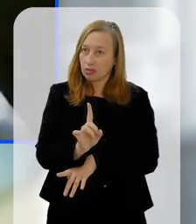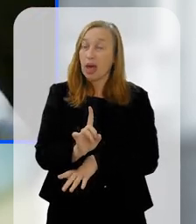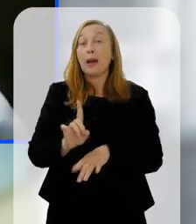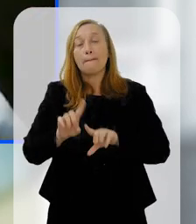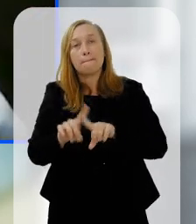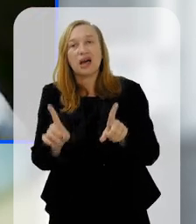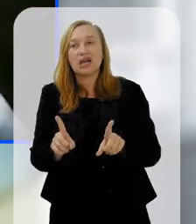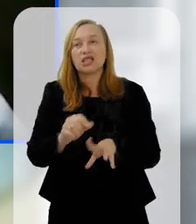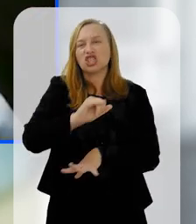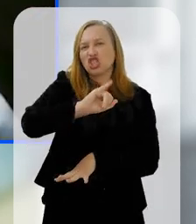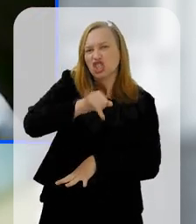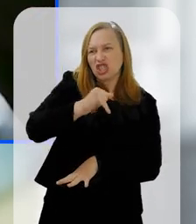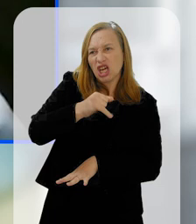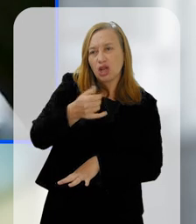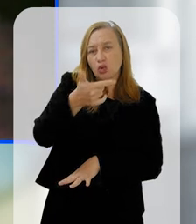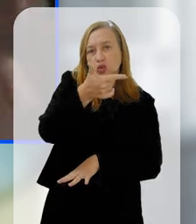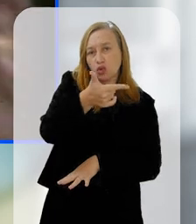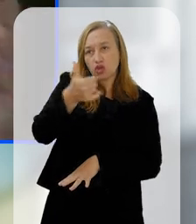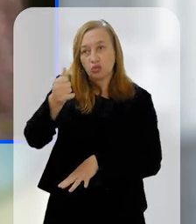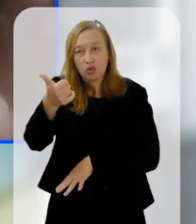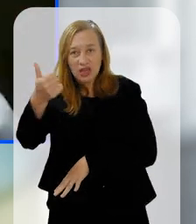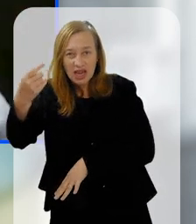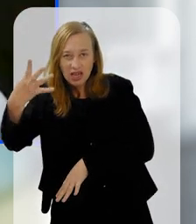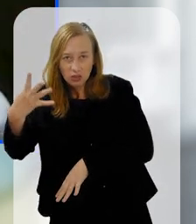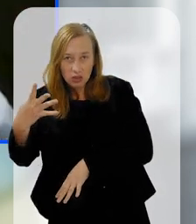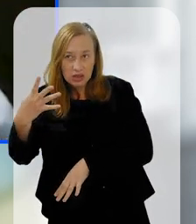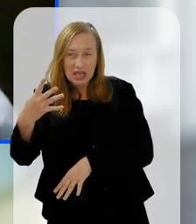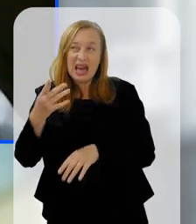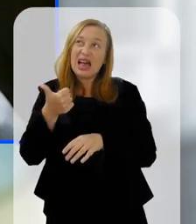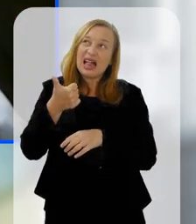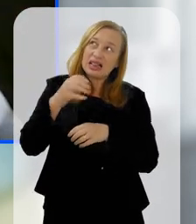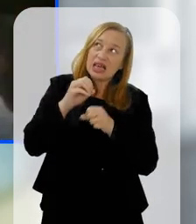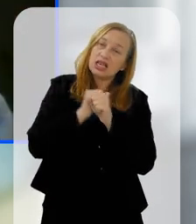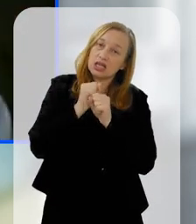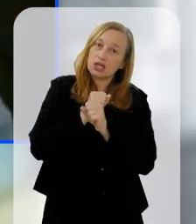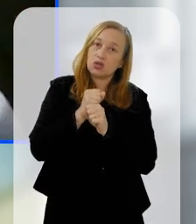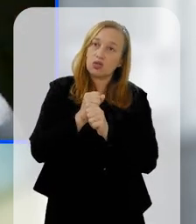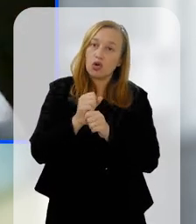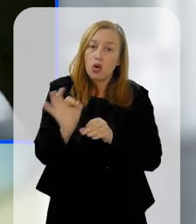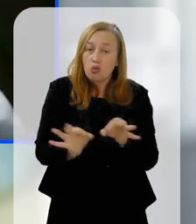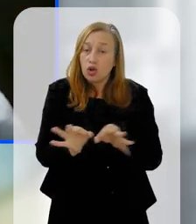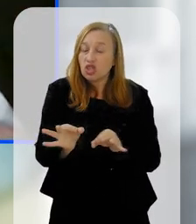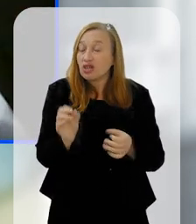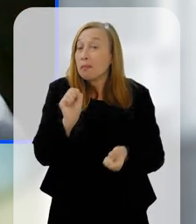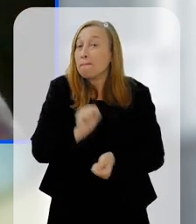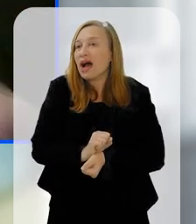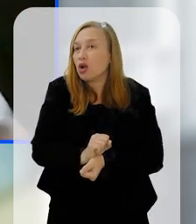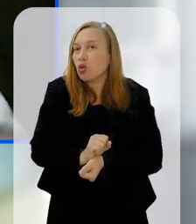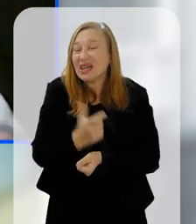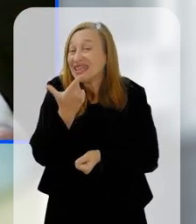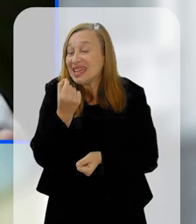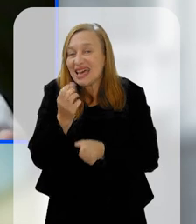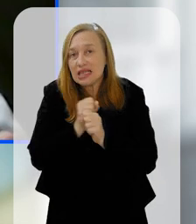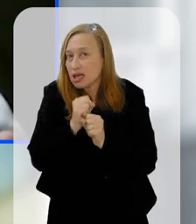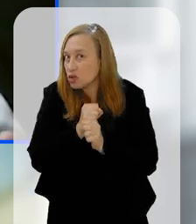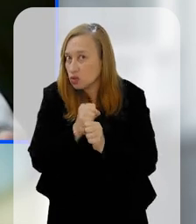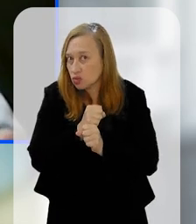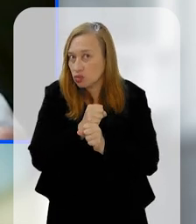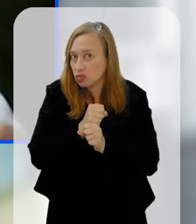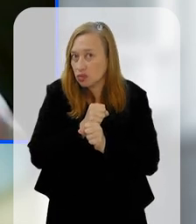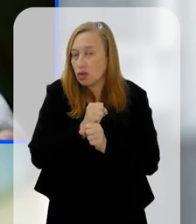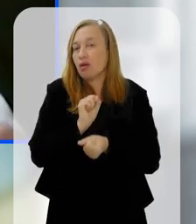em janeiro de 2014, portanto, há 10 anos. O projeto parou. Ficou 10 anos